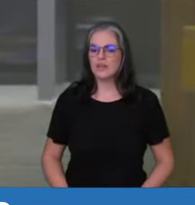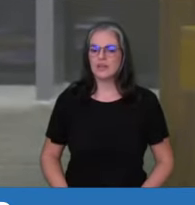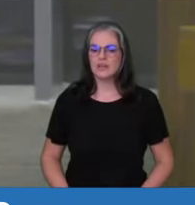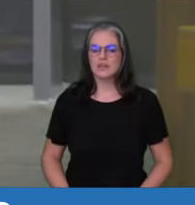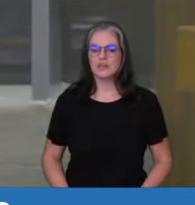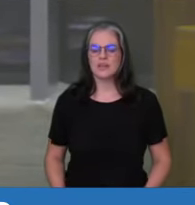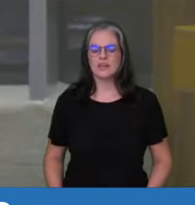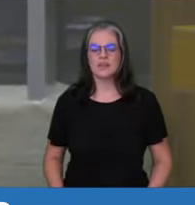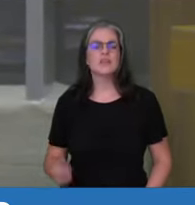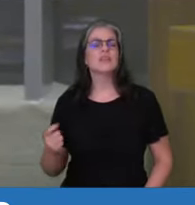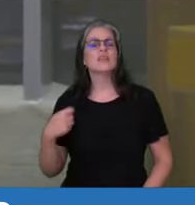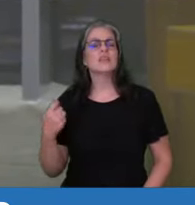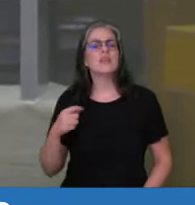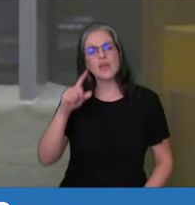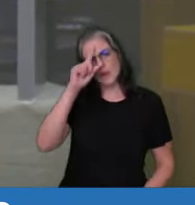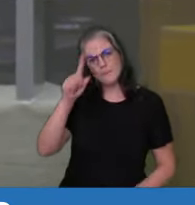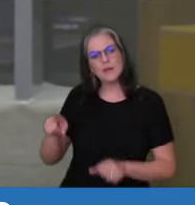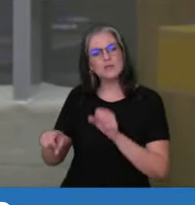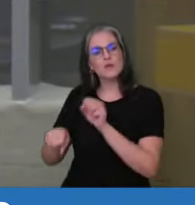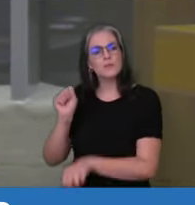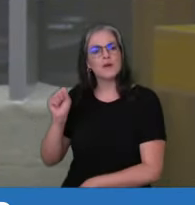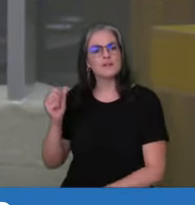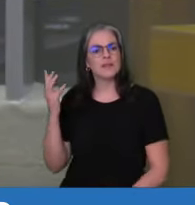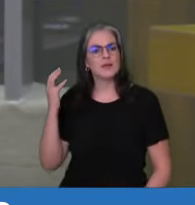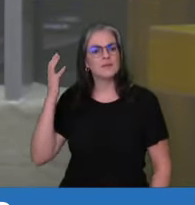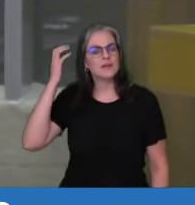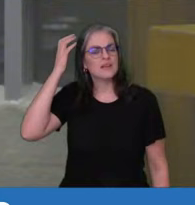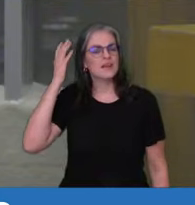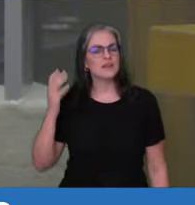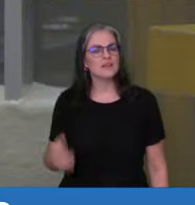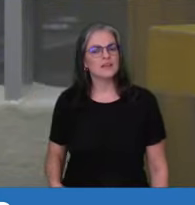Quem mandou matar Marielle?